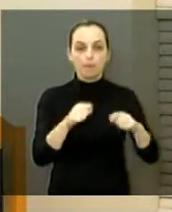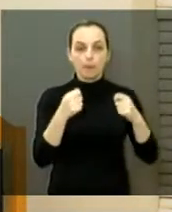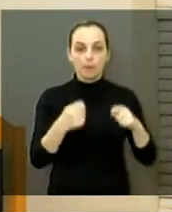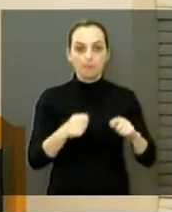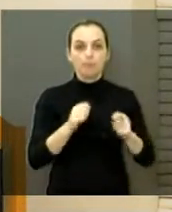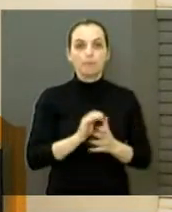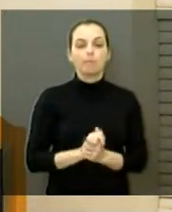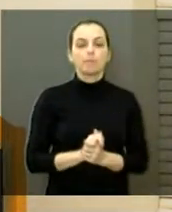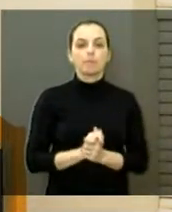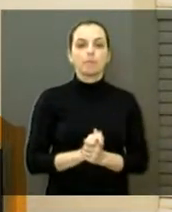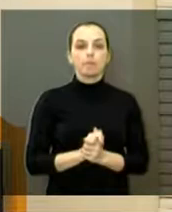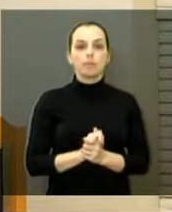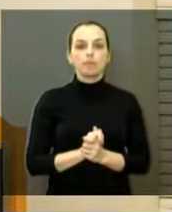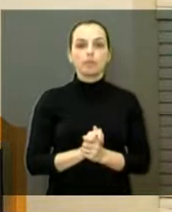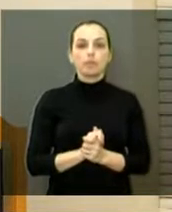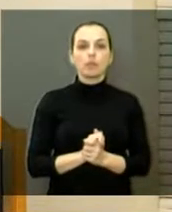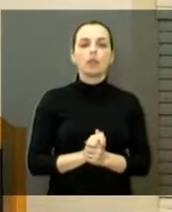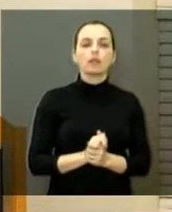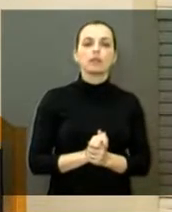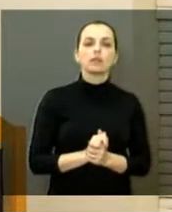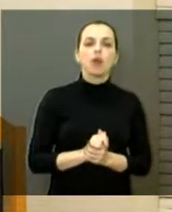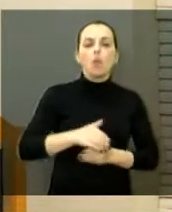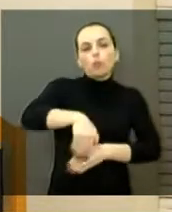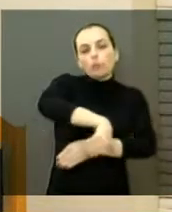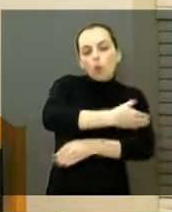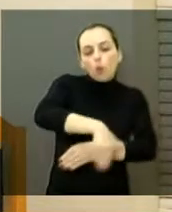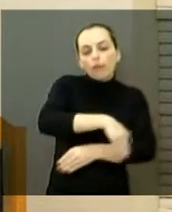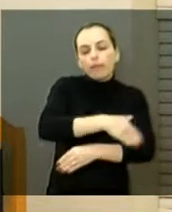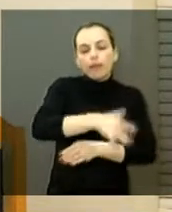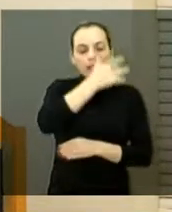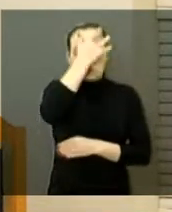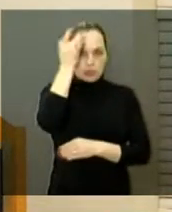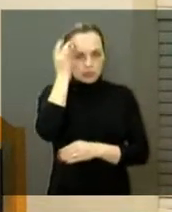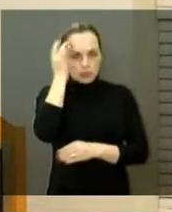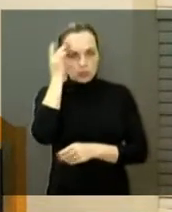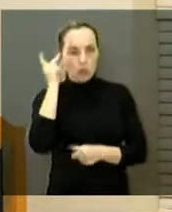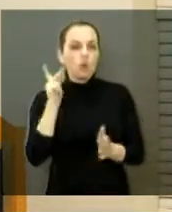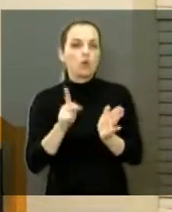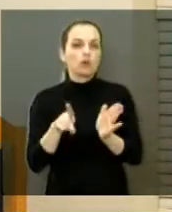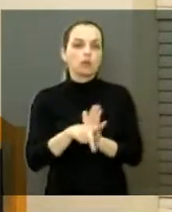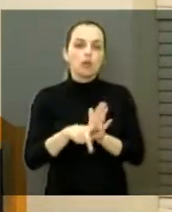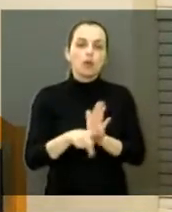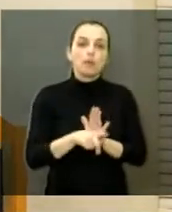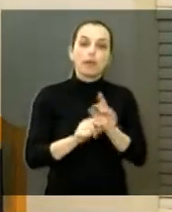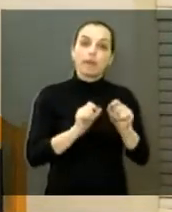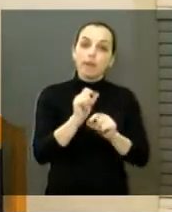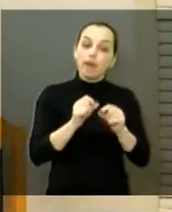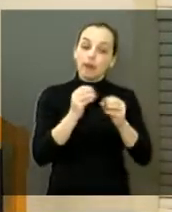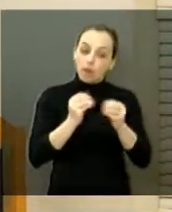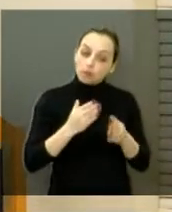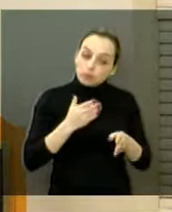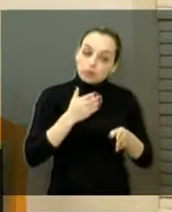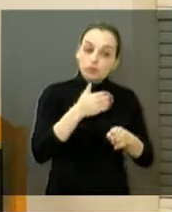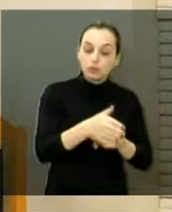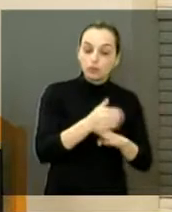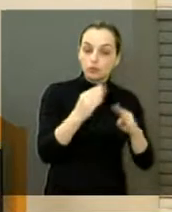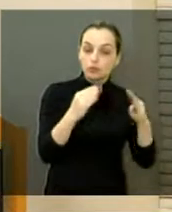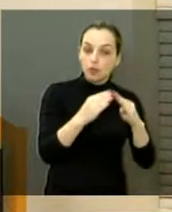Aí o Carlitos falou para mim, me dá o endereço dessas pessoas que você tem aí no gabinete. Aí eu dei endereço. Eles foram até na